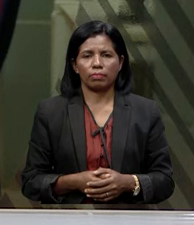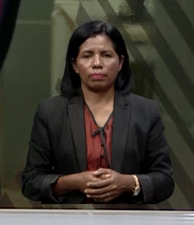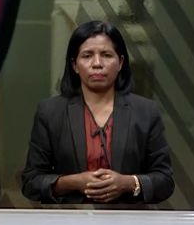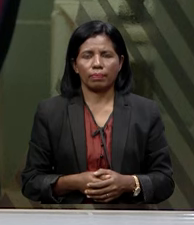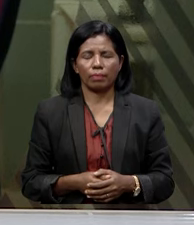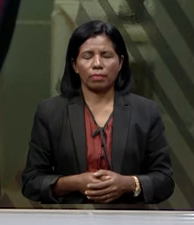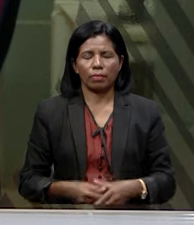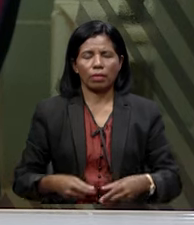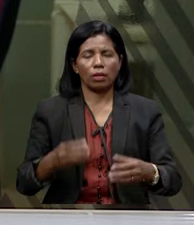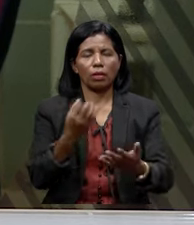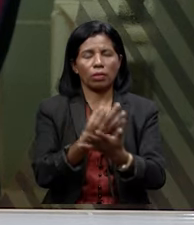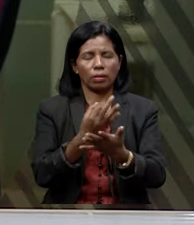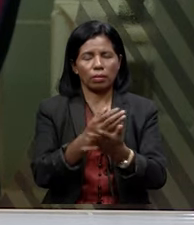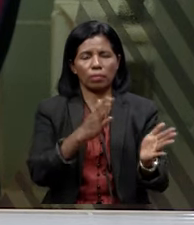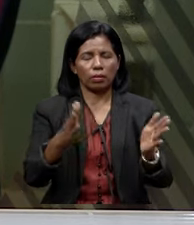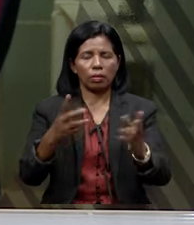cust